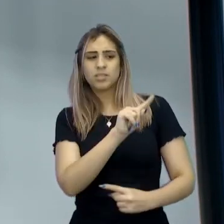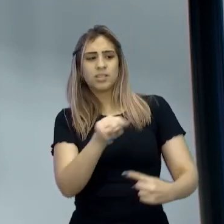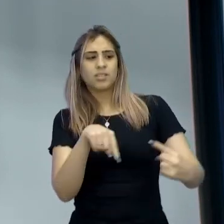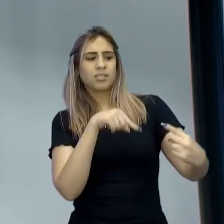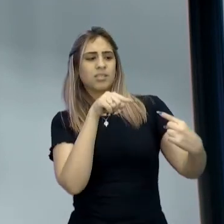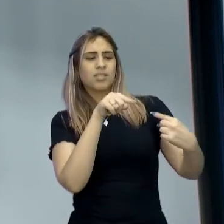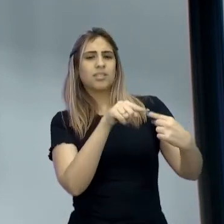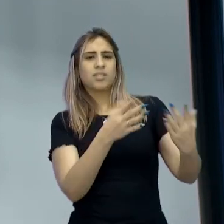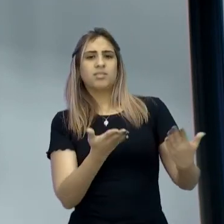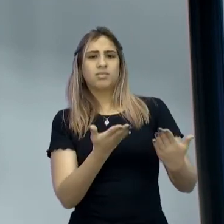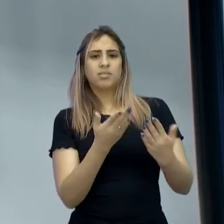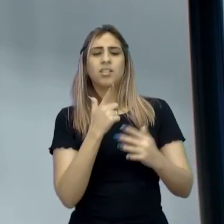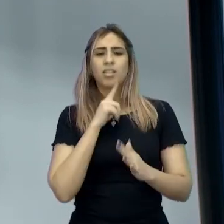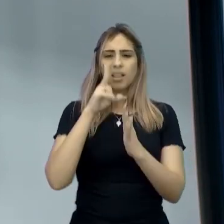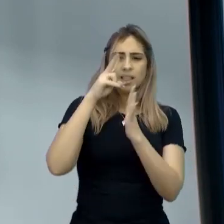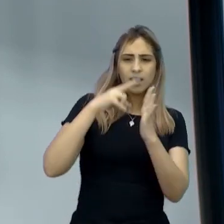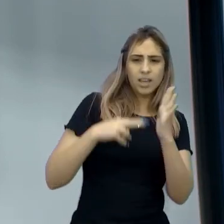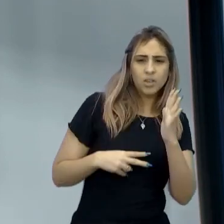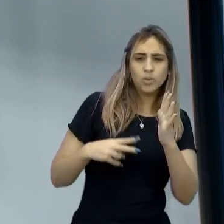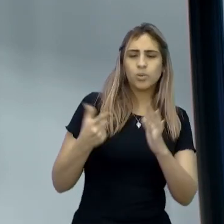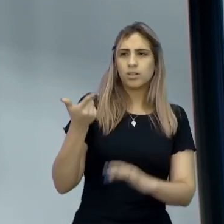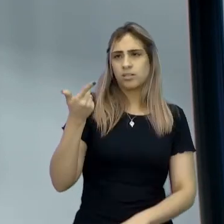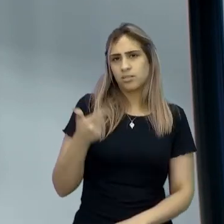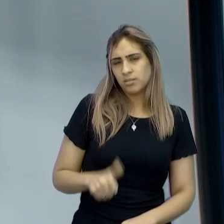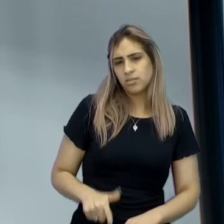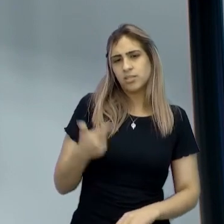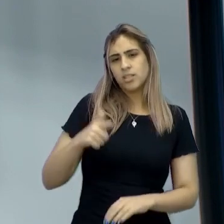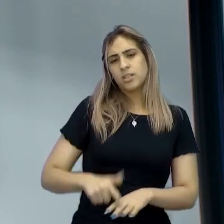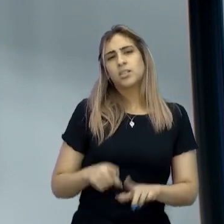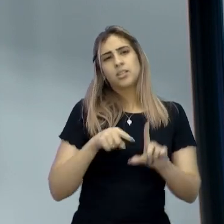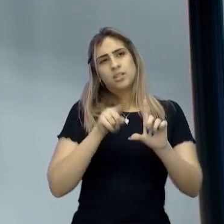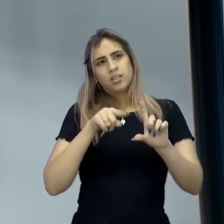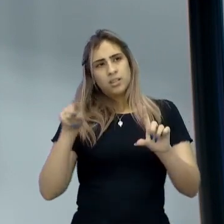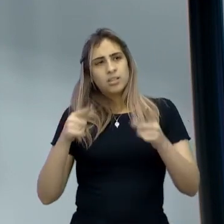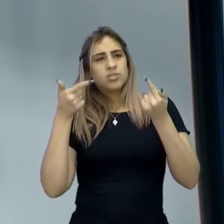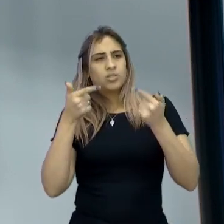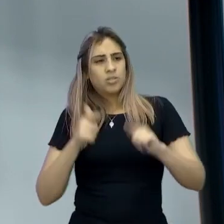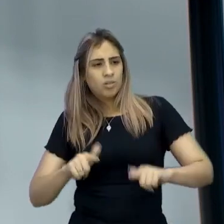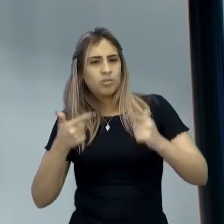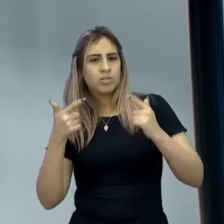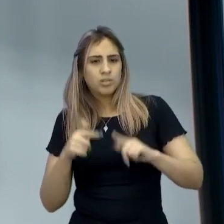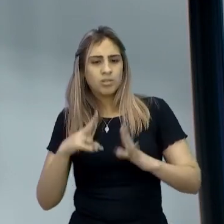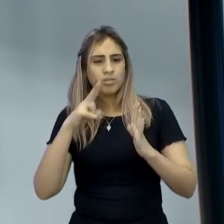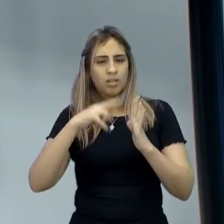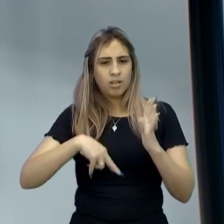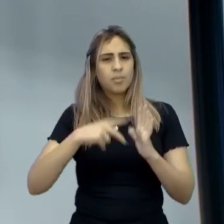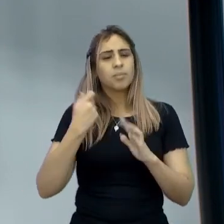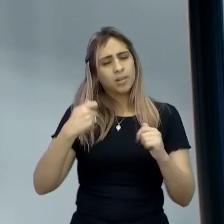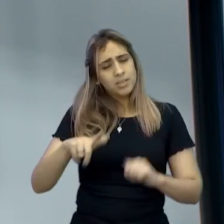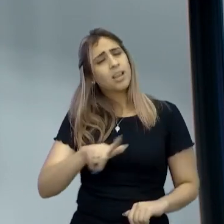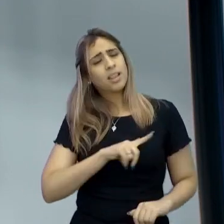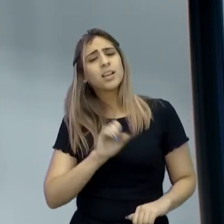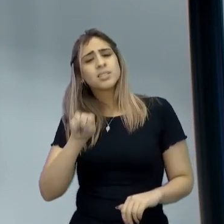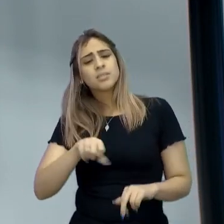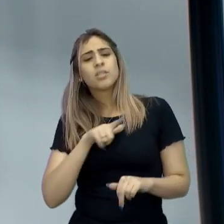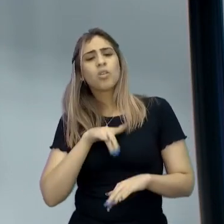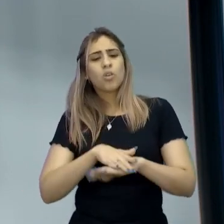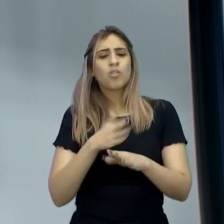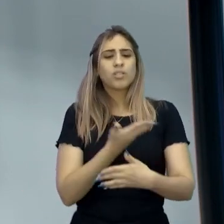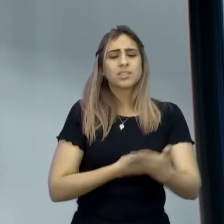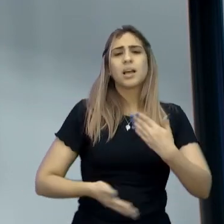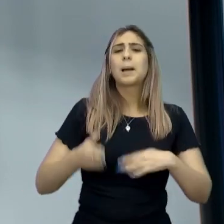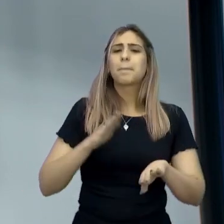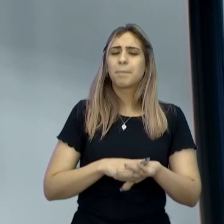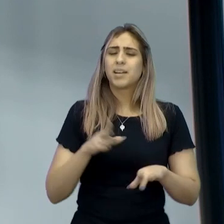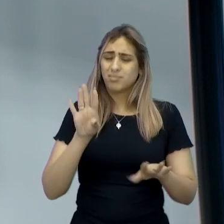Né? Então você vai fazer aquela leitura repetitiva, dados, estatísticos, tem isso, beleza, tem que ter, a gente tem que dialogar, expressar.